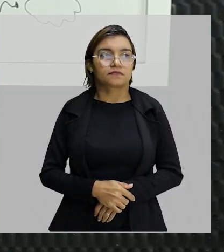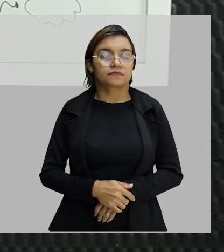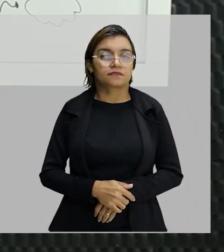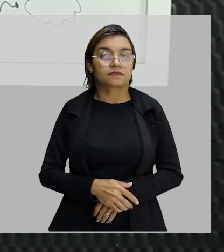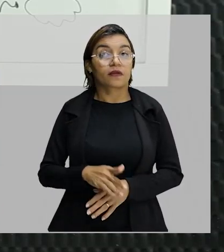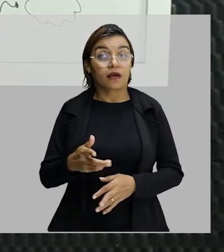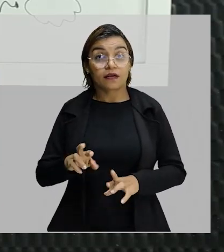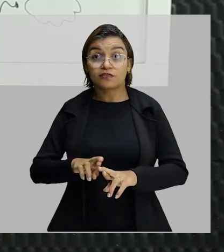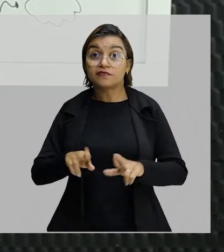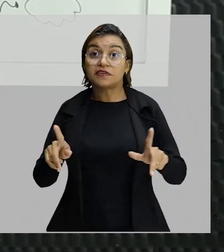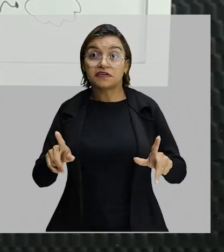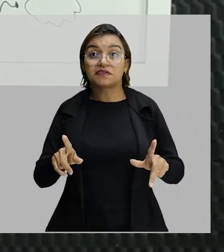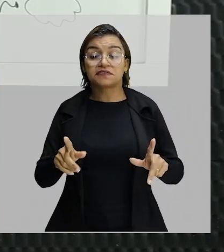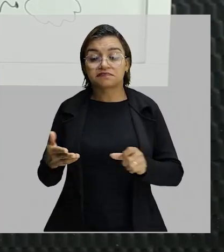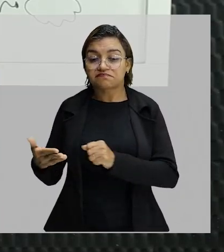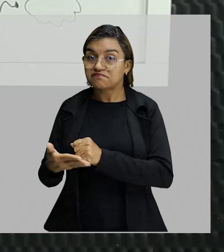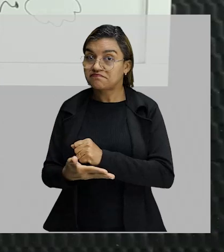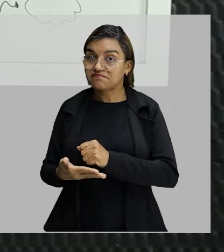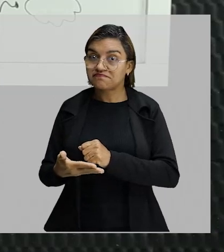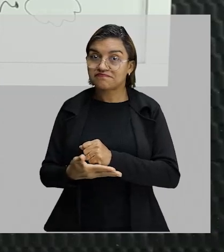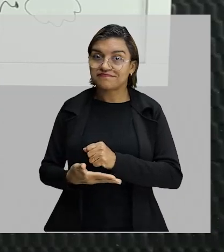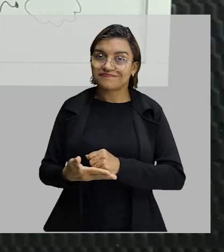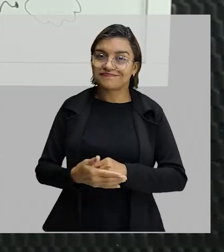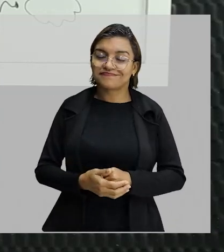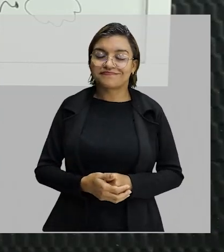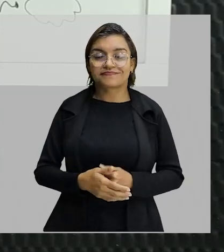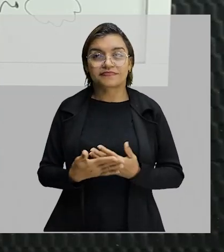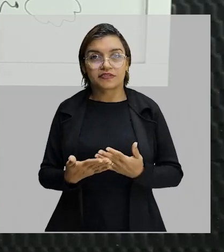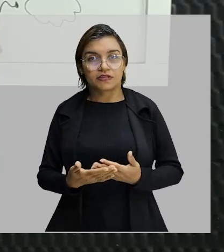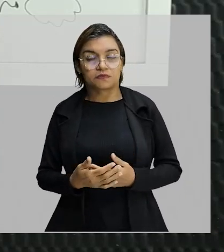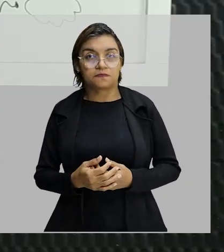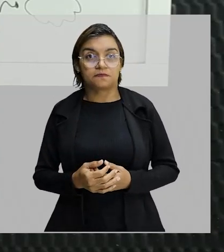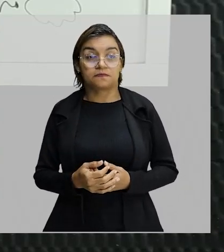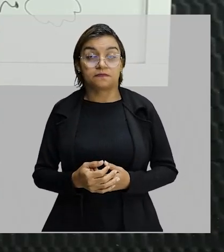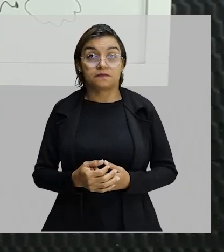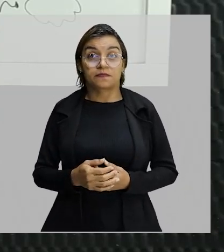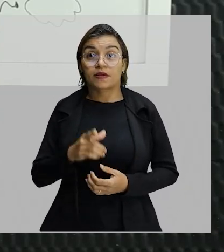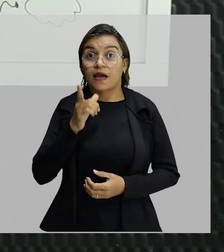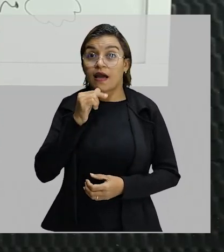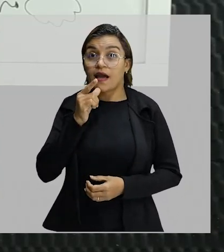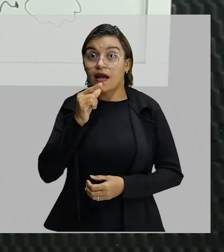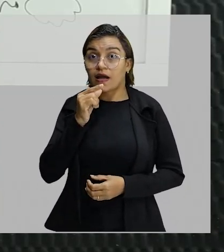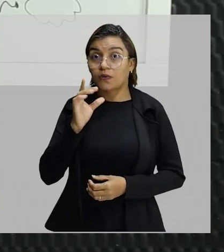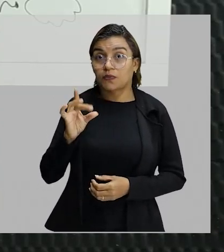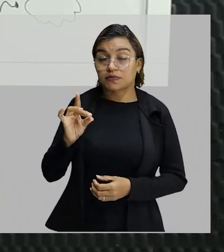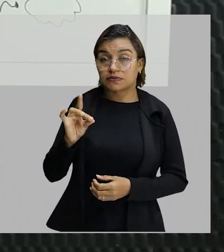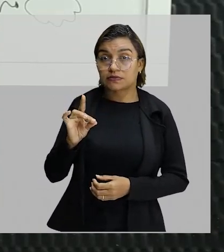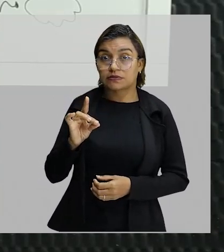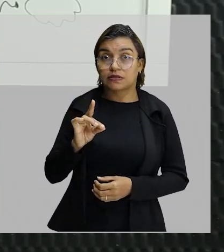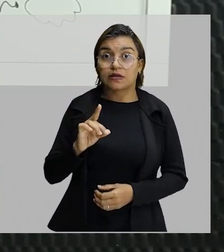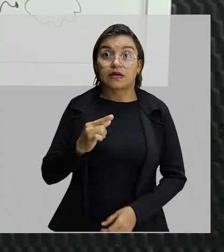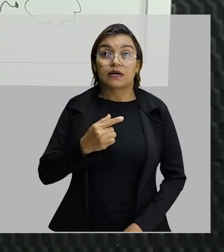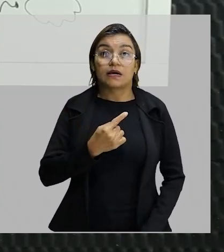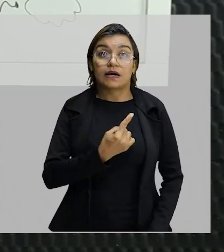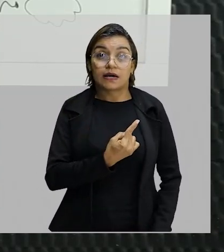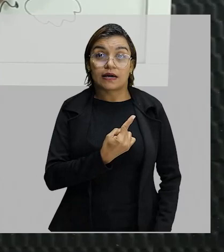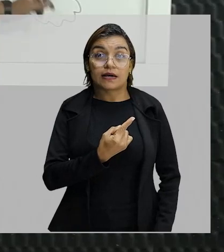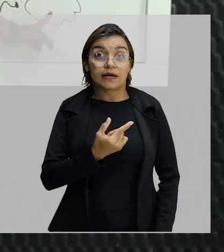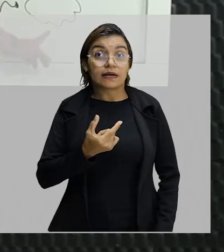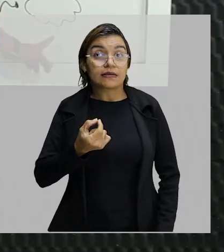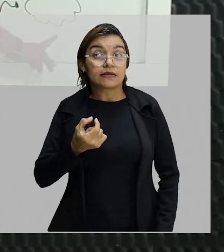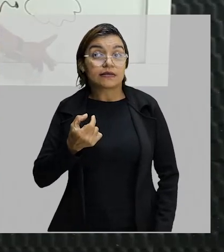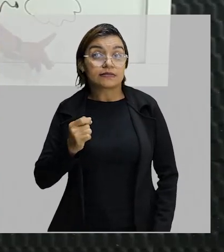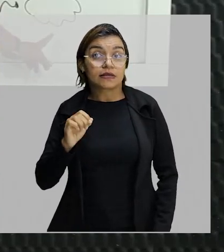Essa é a diferença básica, certo? Então, quando a água chega, por exemplo, a 100 graus, ela vai